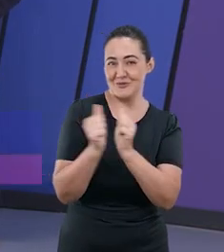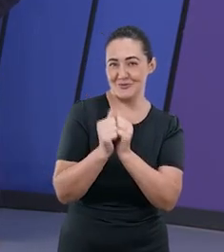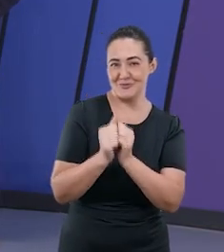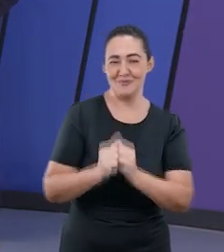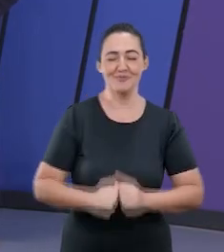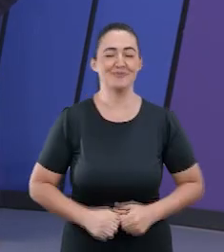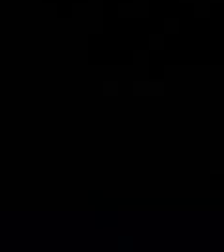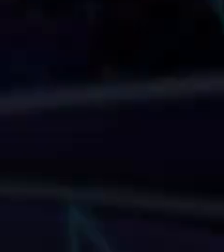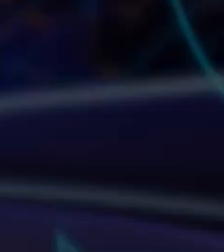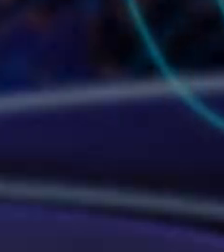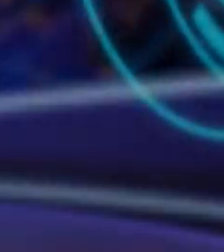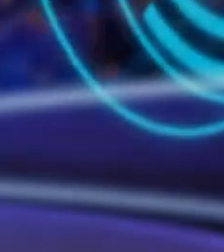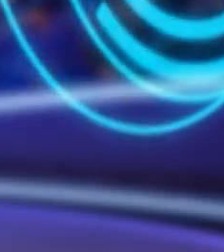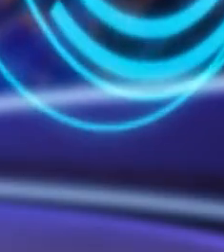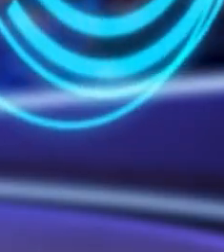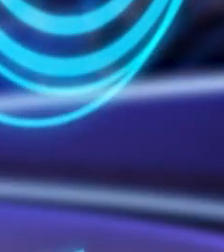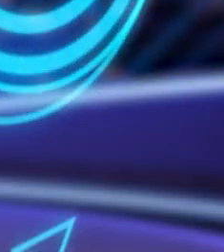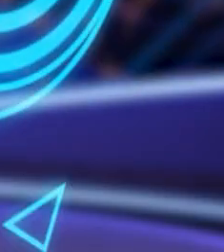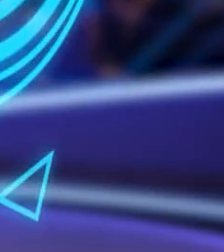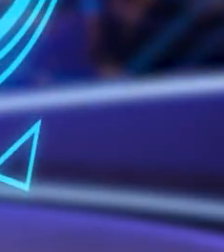começou.